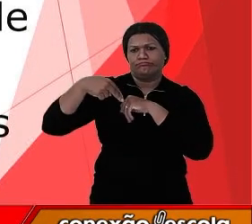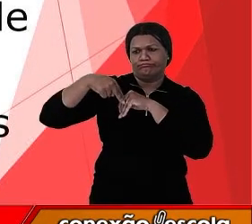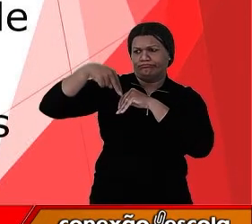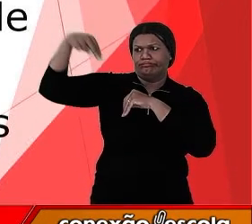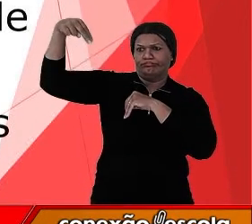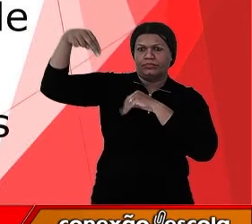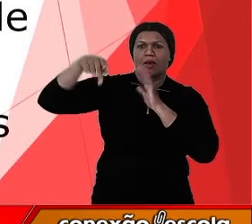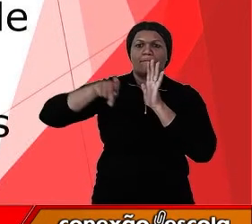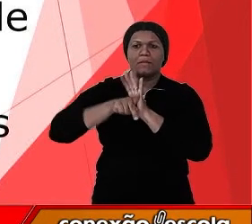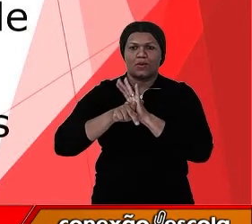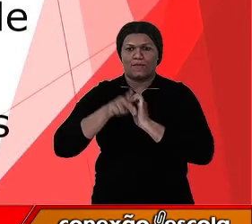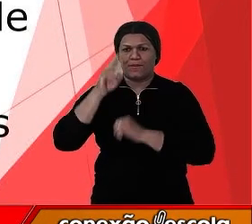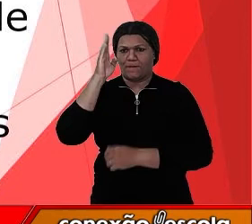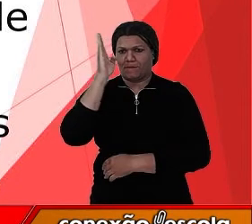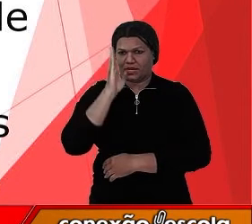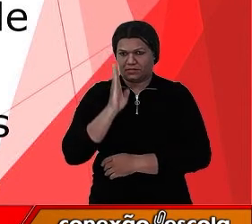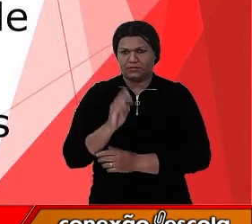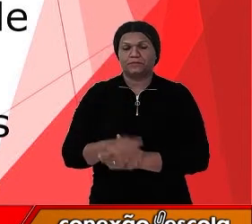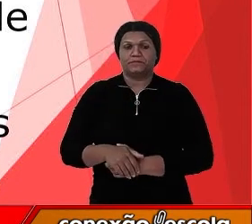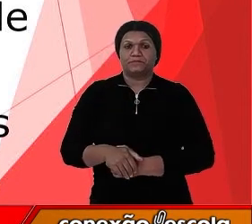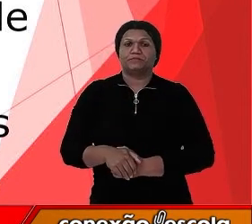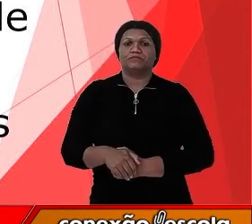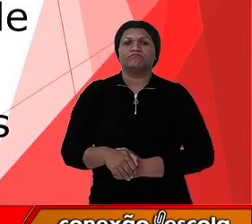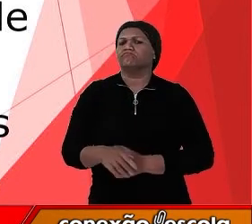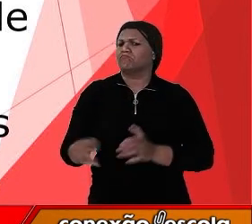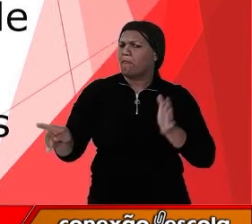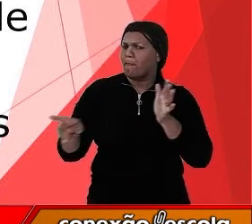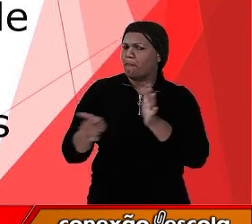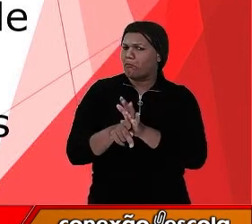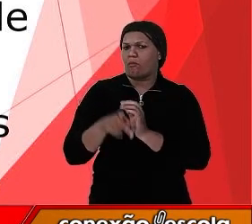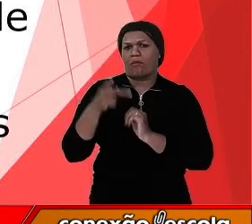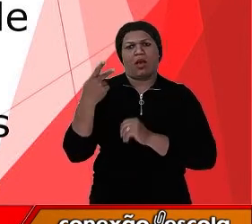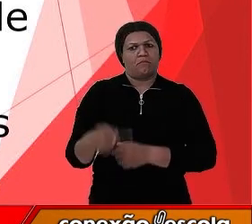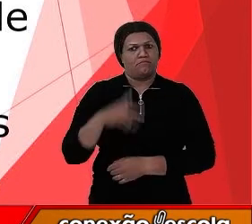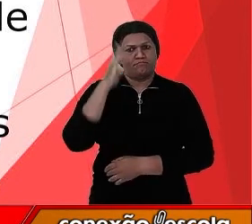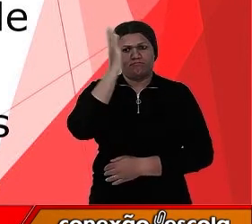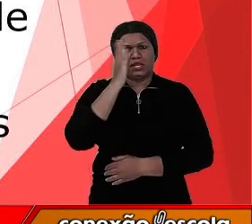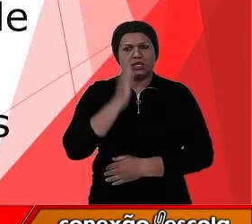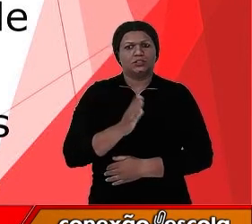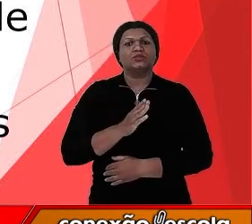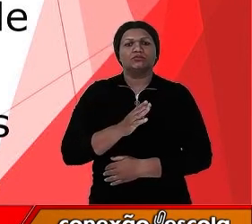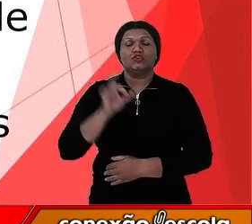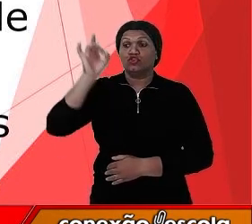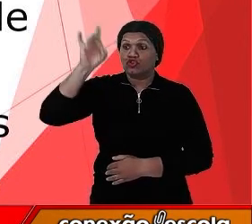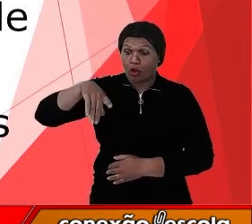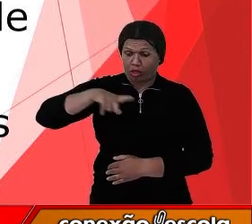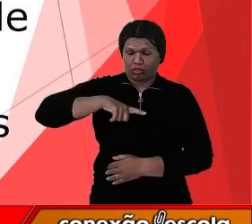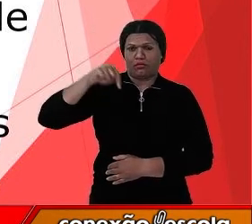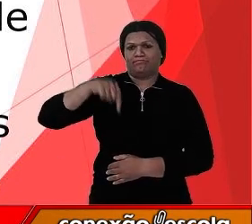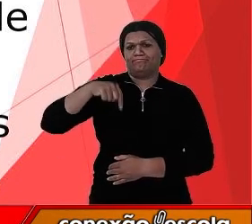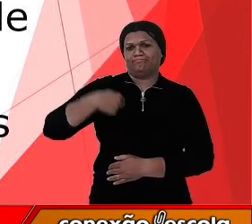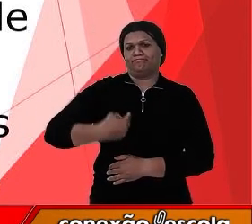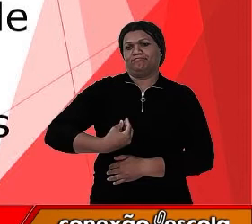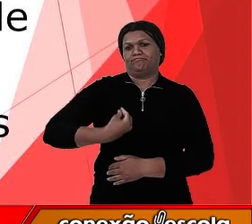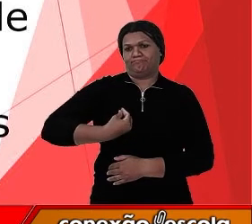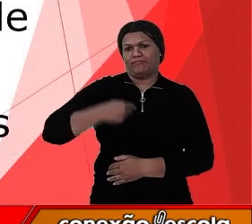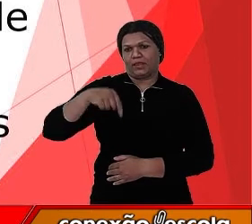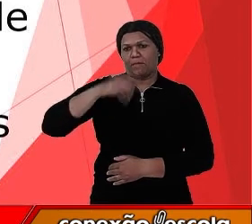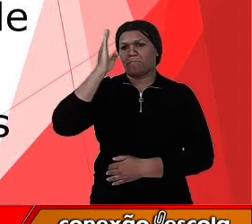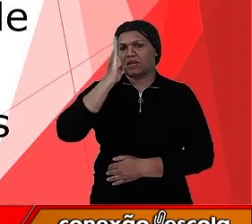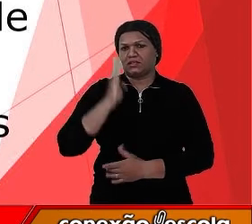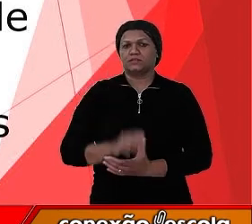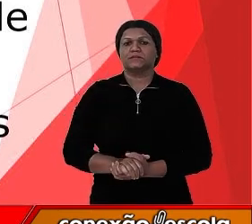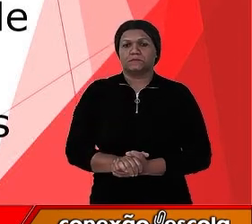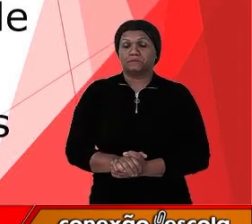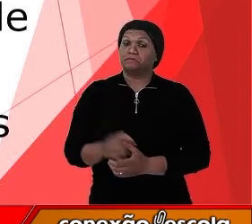do Brasil e uma paisagem exclusiva do nosso país a esse domínio Só existe aqui no Brasil